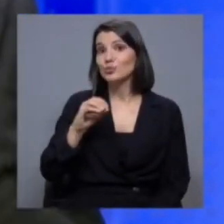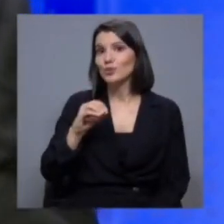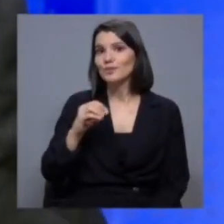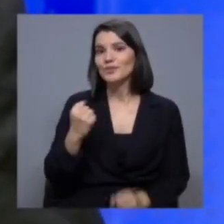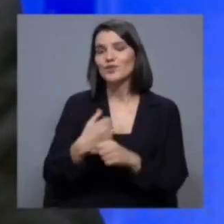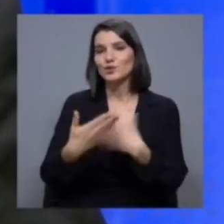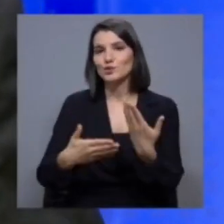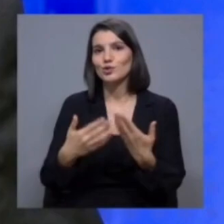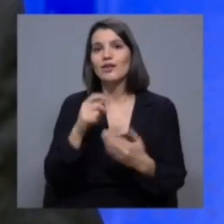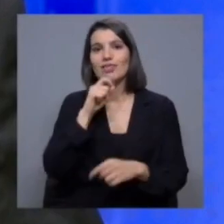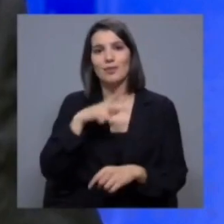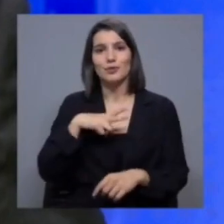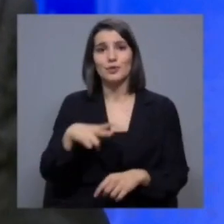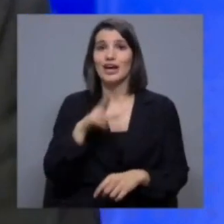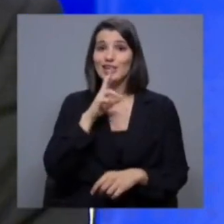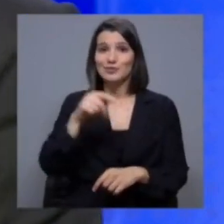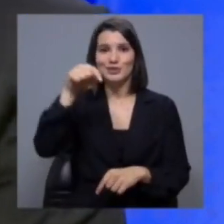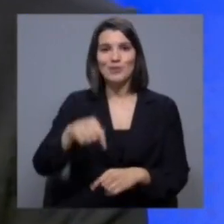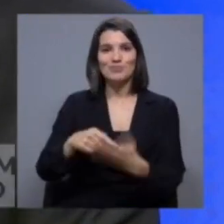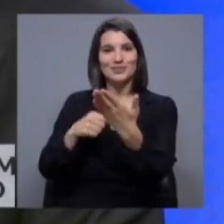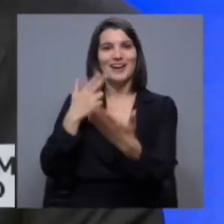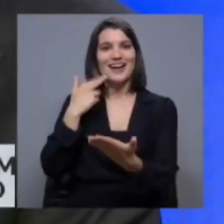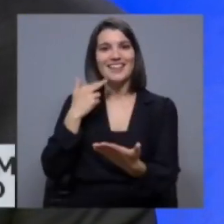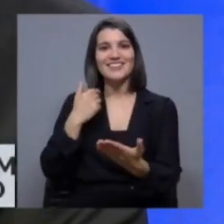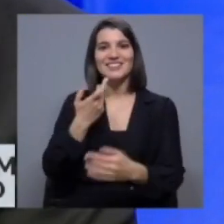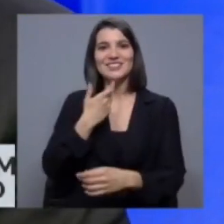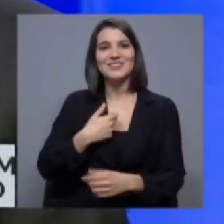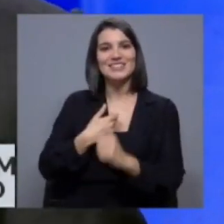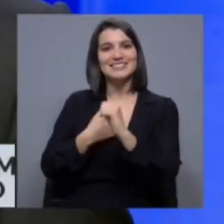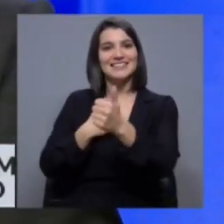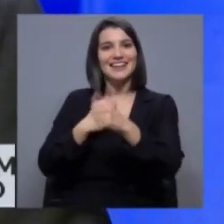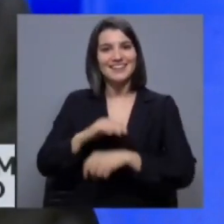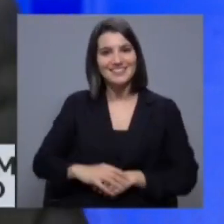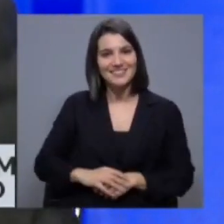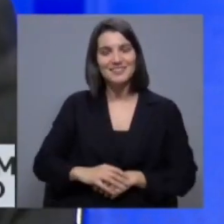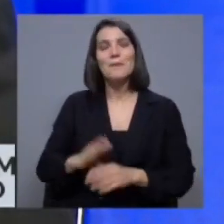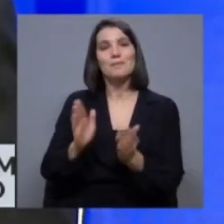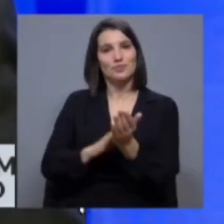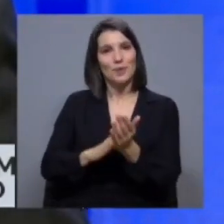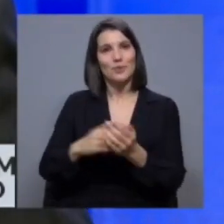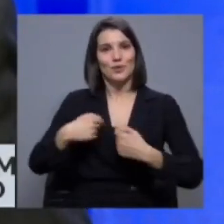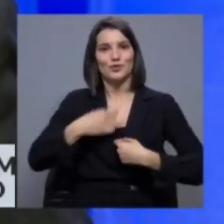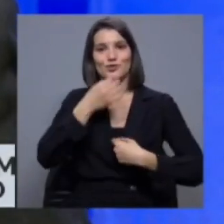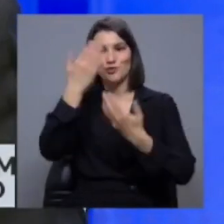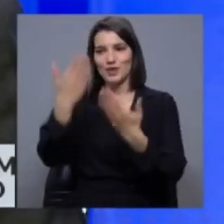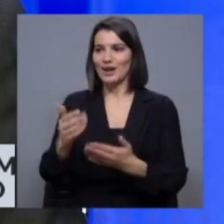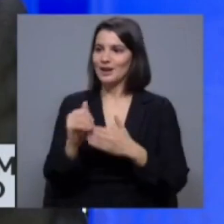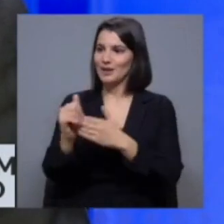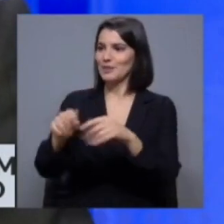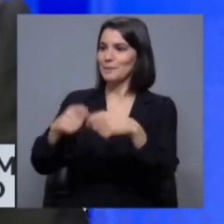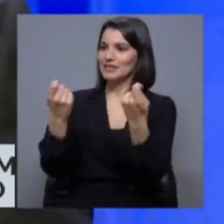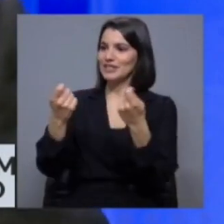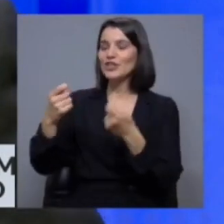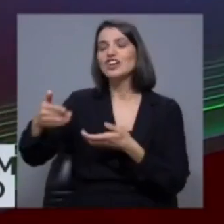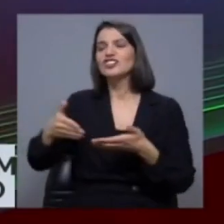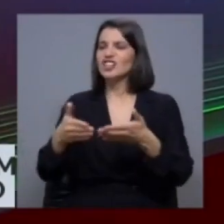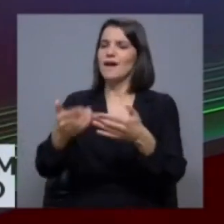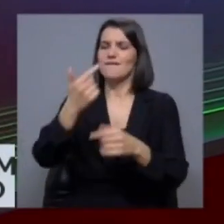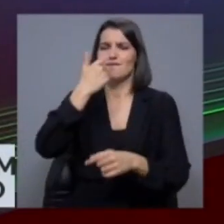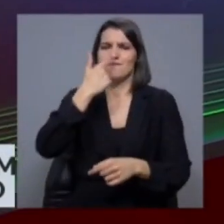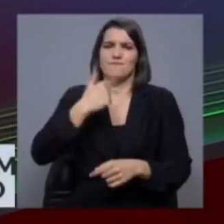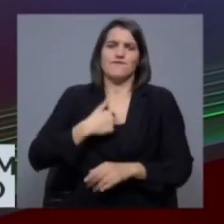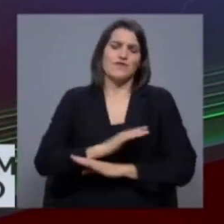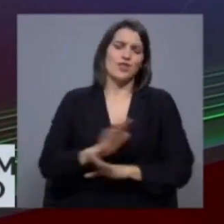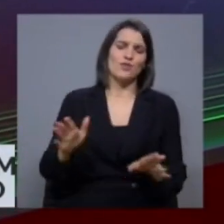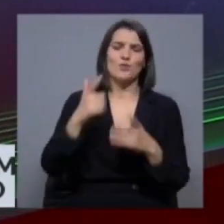resposta está na primeira resposta do André Ventura é que encontrava dura bem fazer aqui ilustra claramente que eu estou a falar com ele é do partido cuja estratégia espanhol